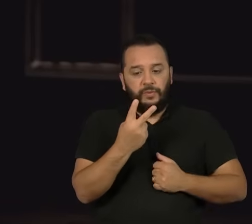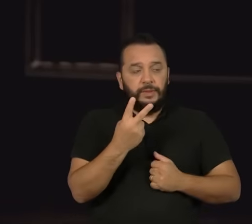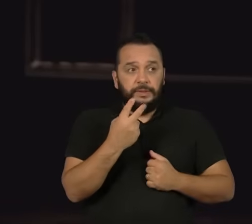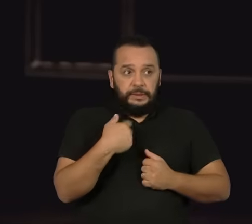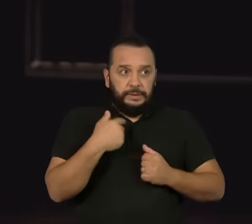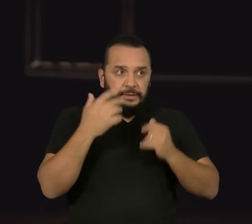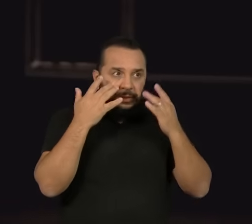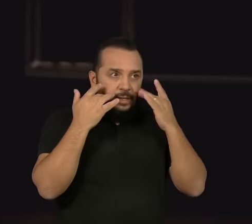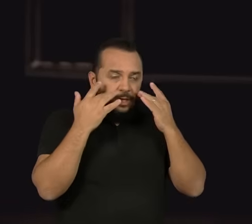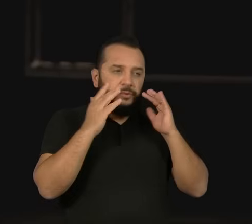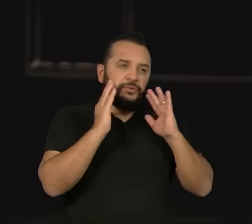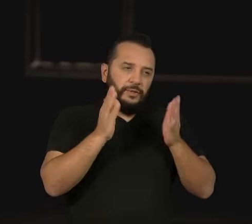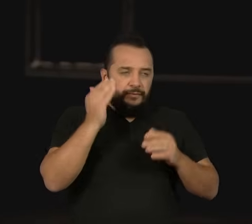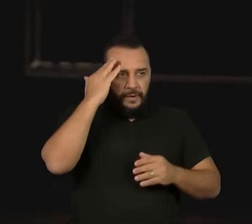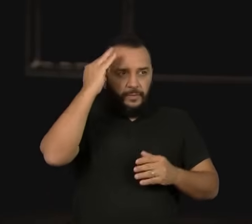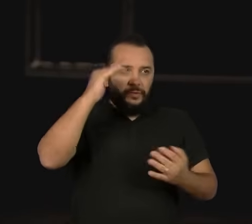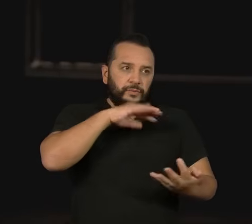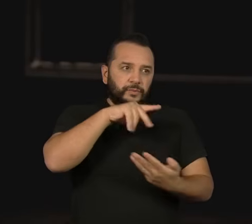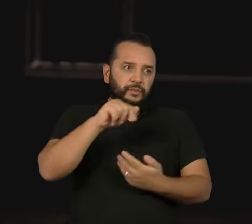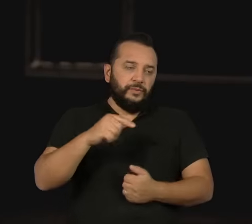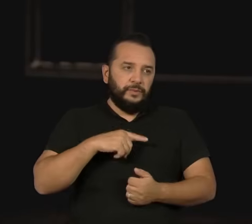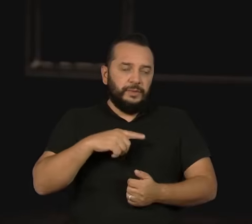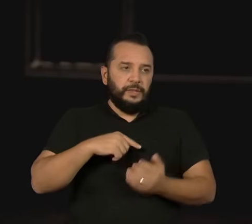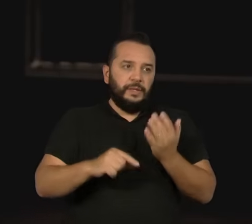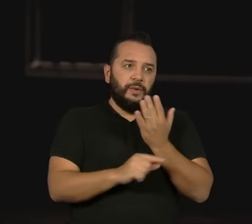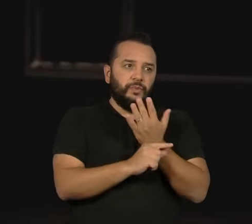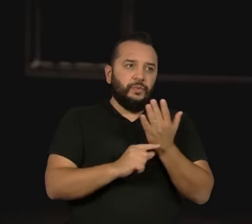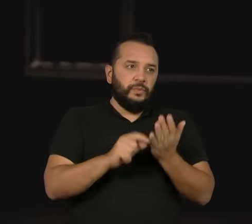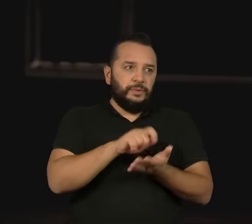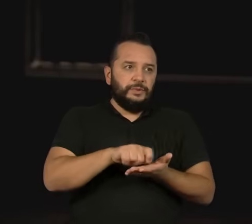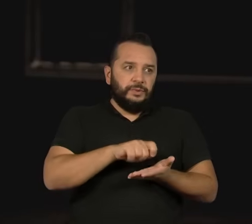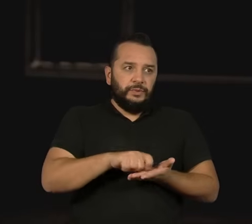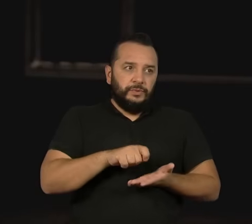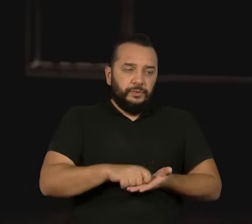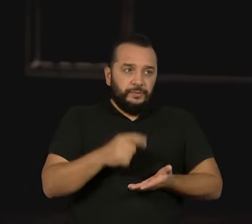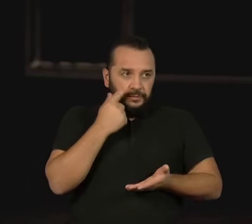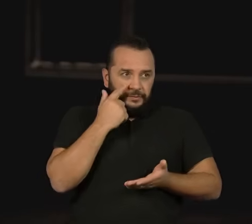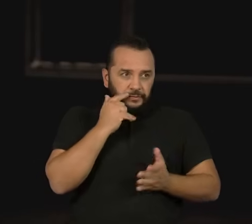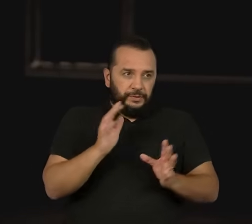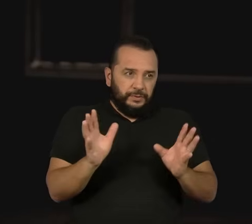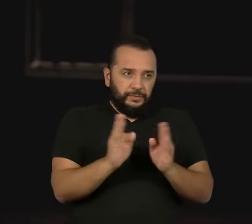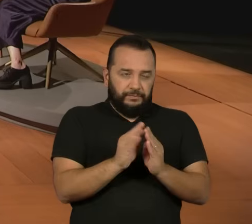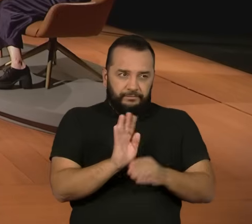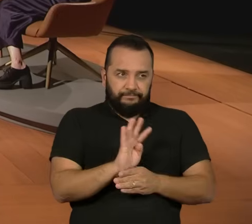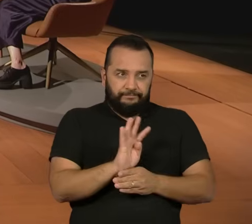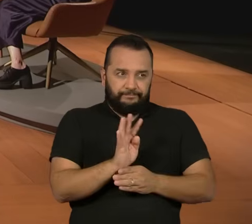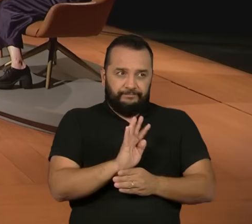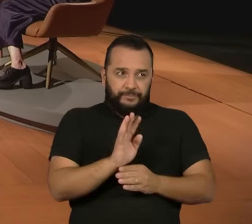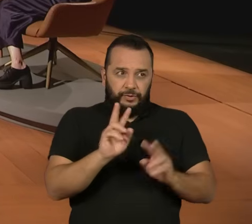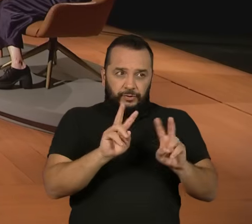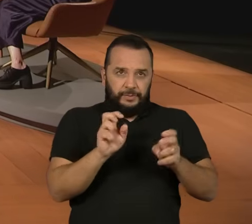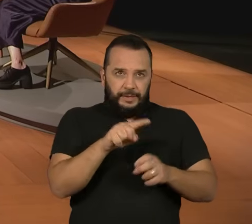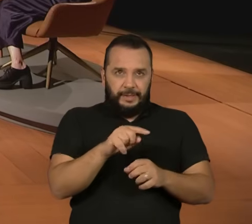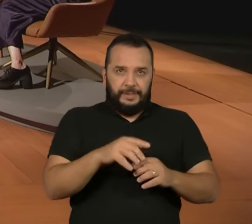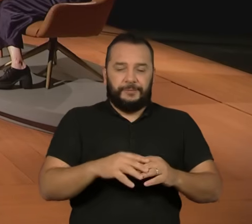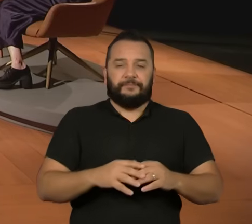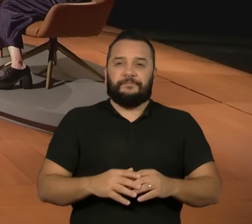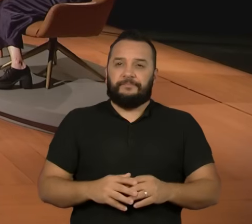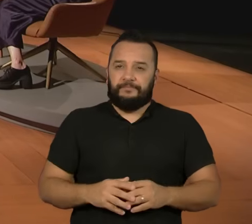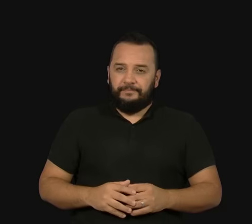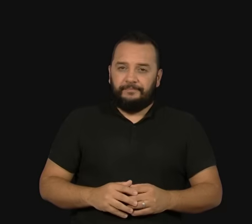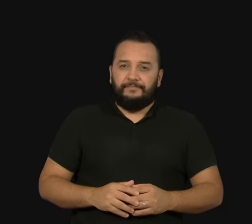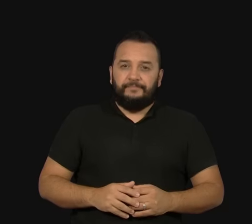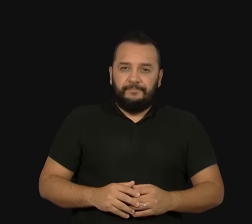dramaturgia universal, de um autor, um super autor, e a gente produziu um quadro sobre ele, olha só. Uau!